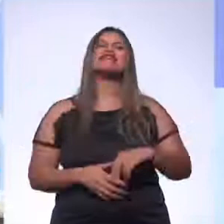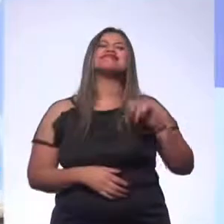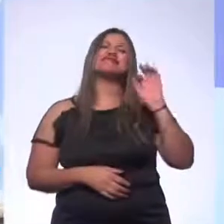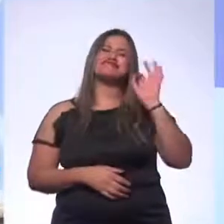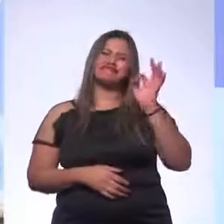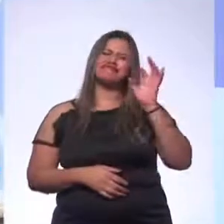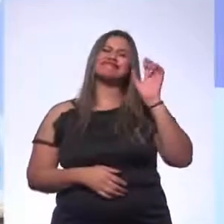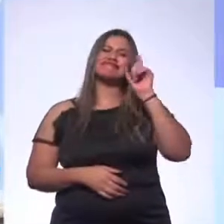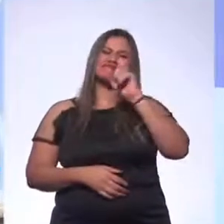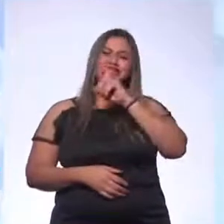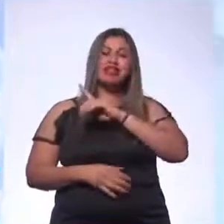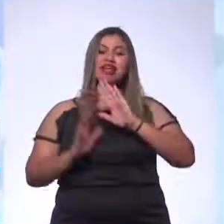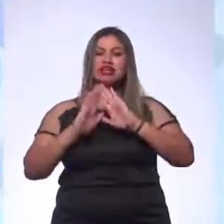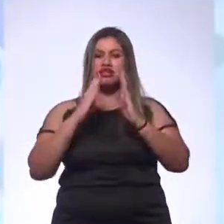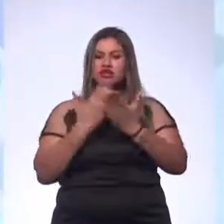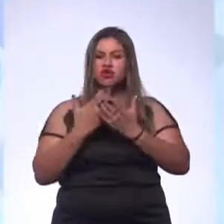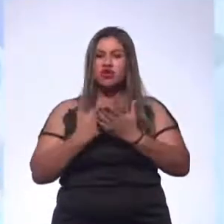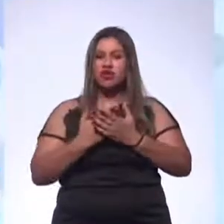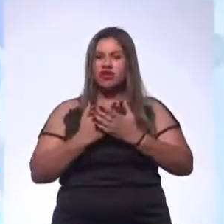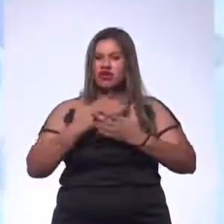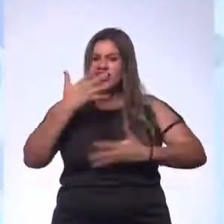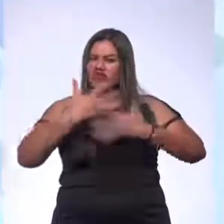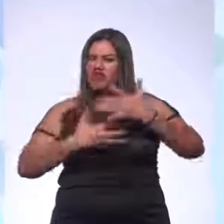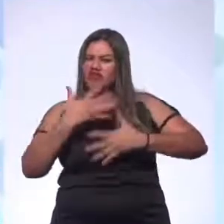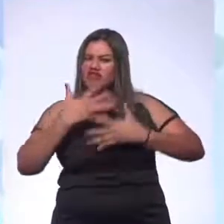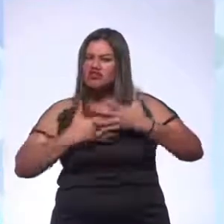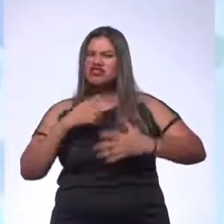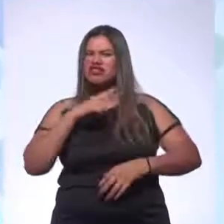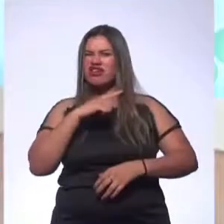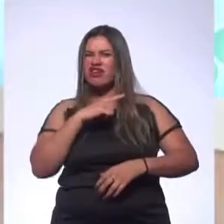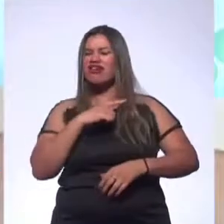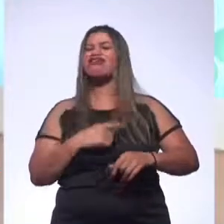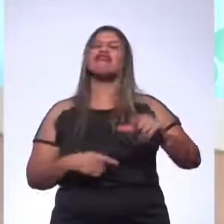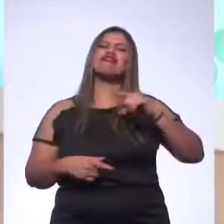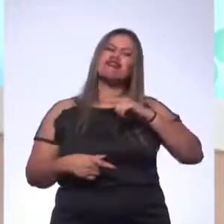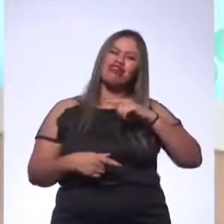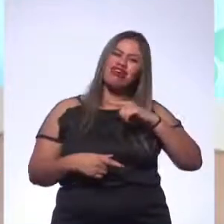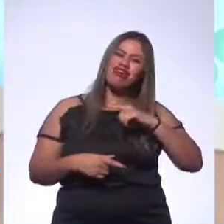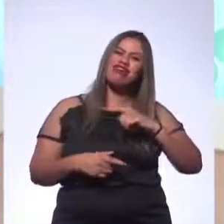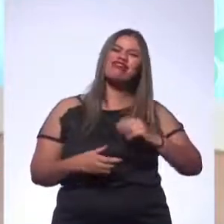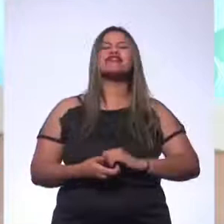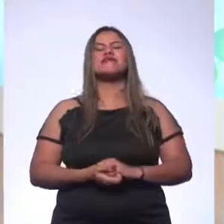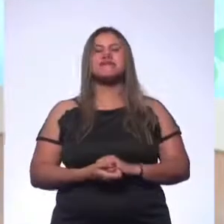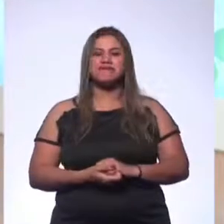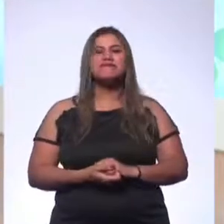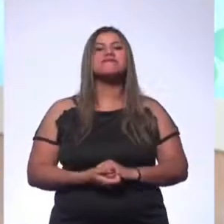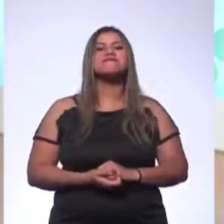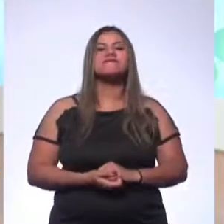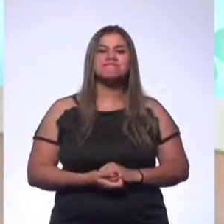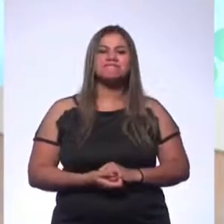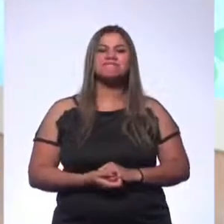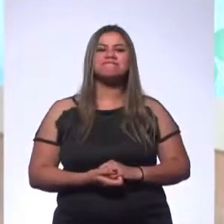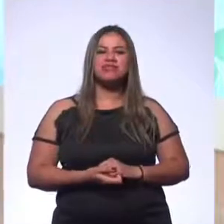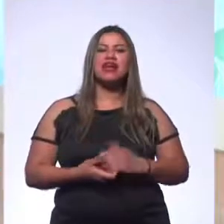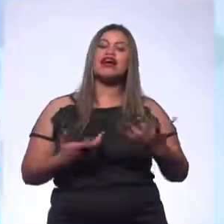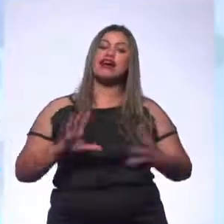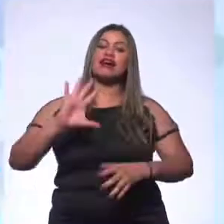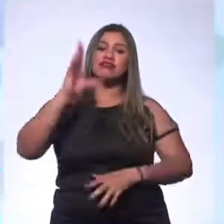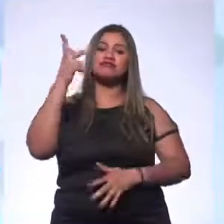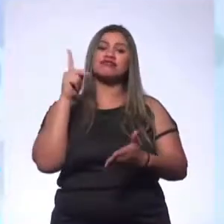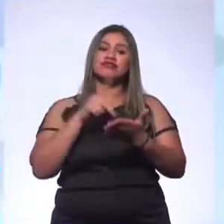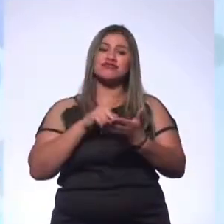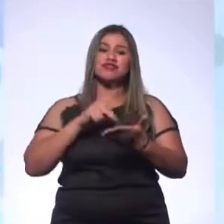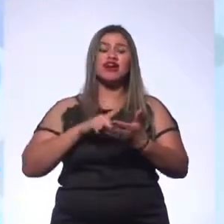Na escola, às vezes, sai confusão. Um defende o capitalista, outro defende o comunista. Então, acontece isso mesmo, né?